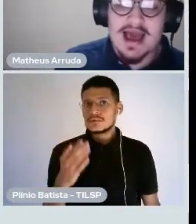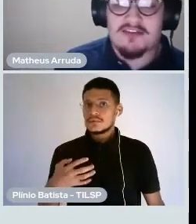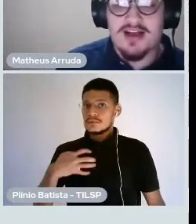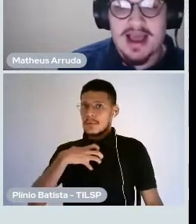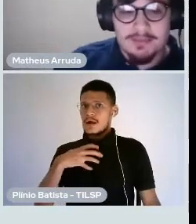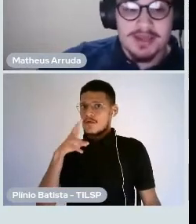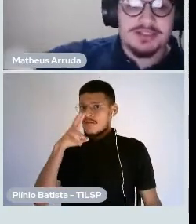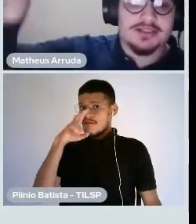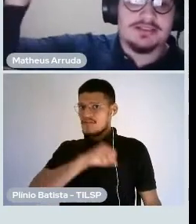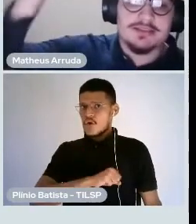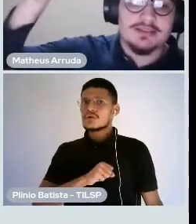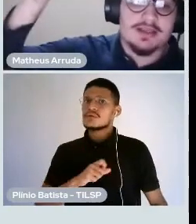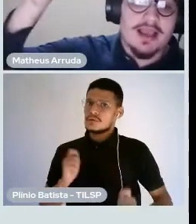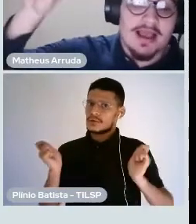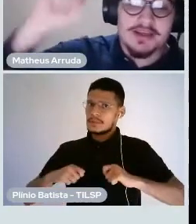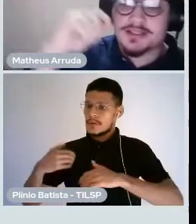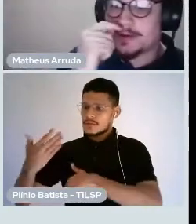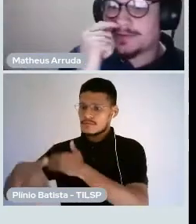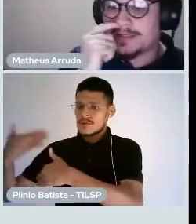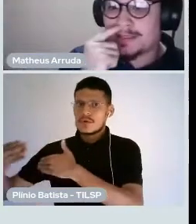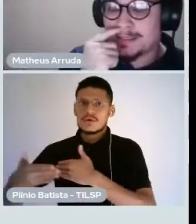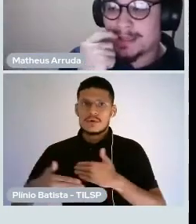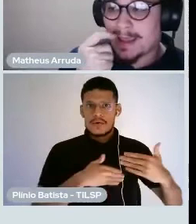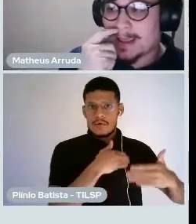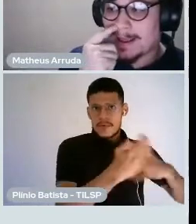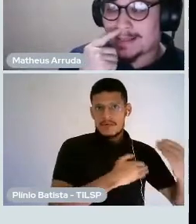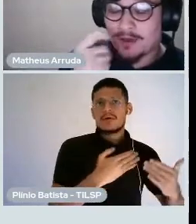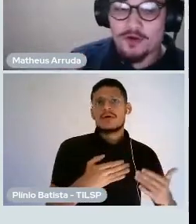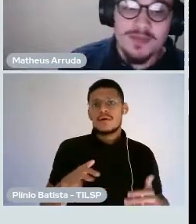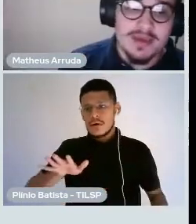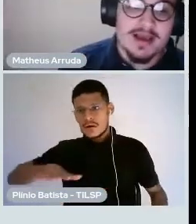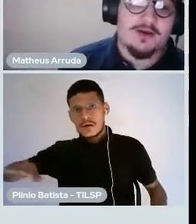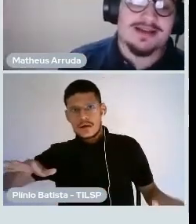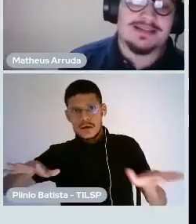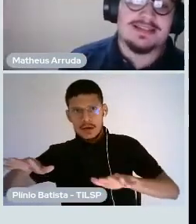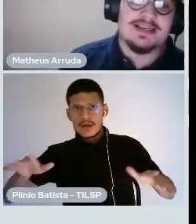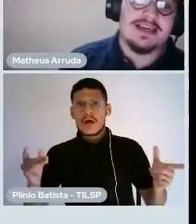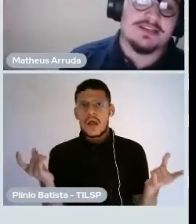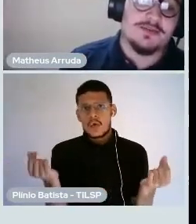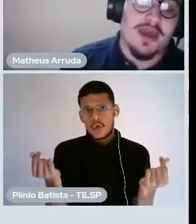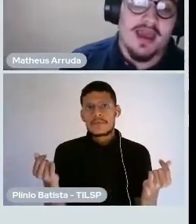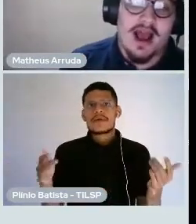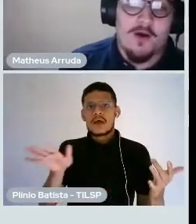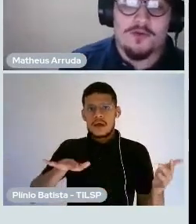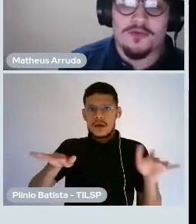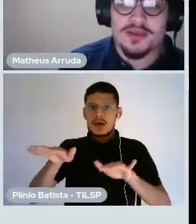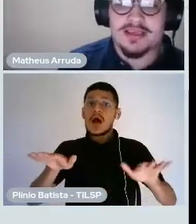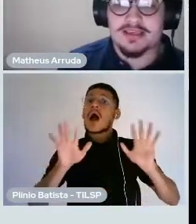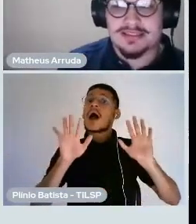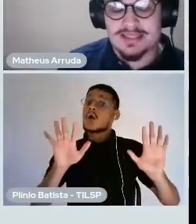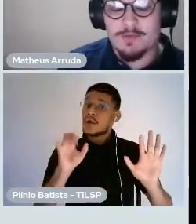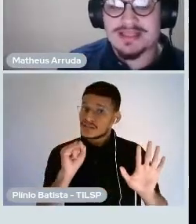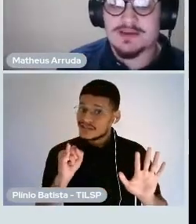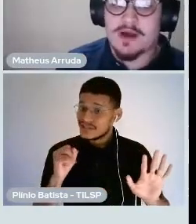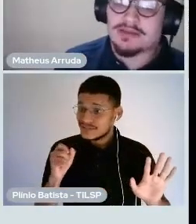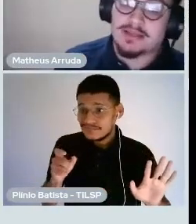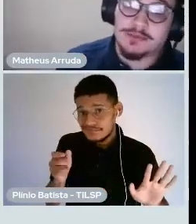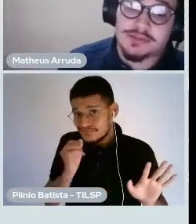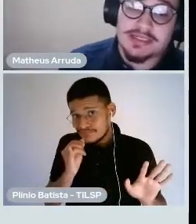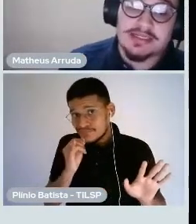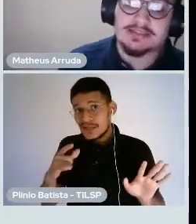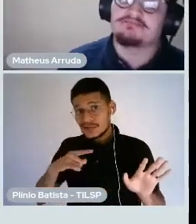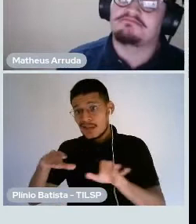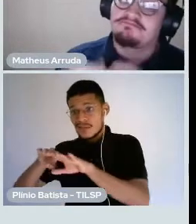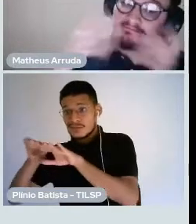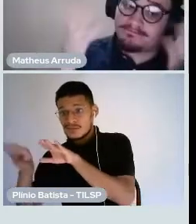eles alavancarem bastante a questão da economia. Agora, se isso é algo que se tem uma desigualdade